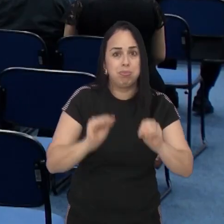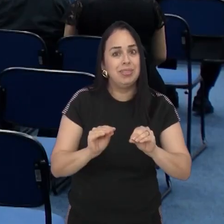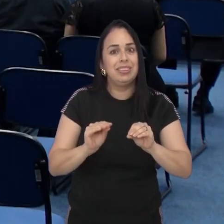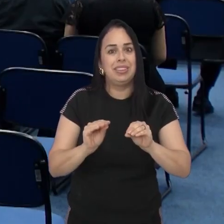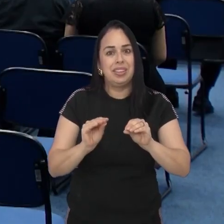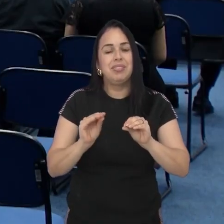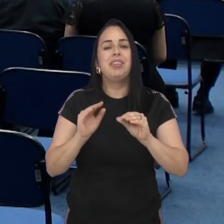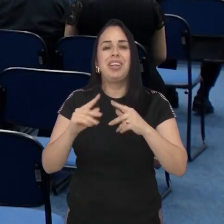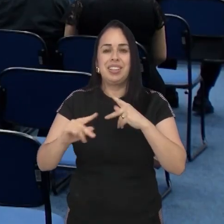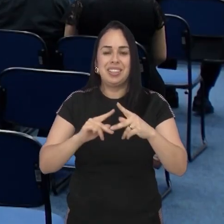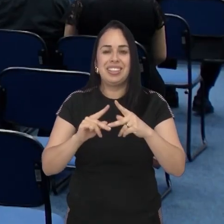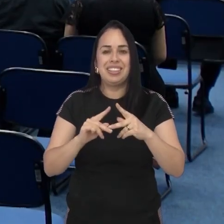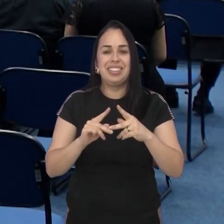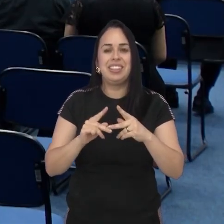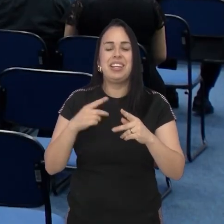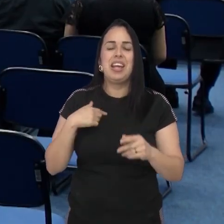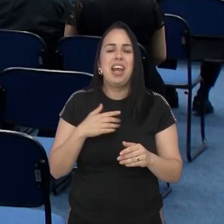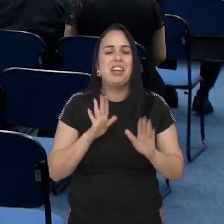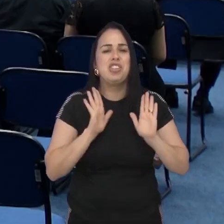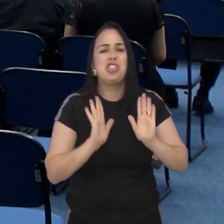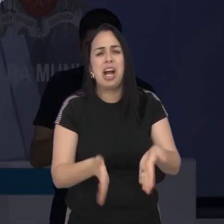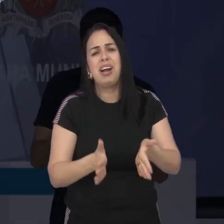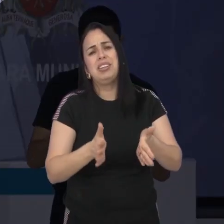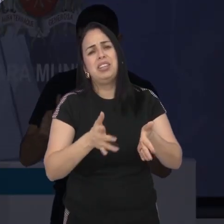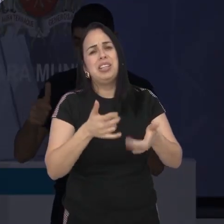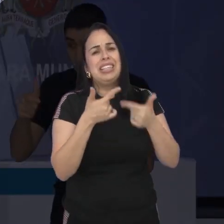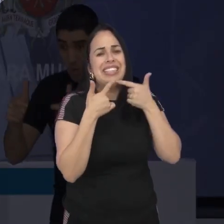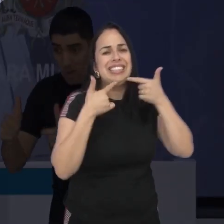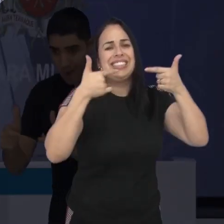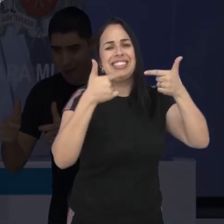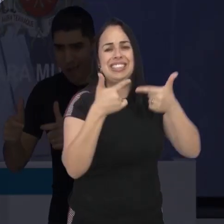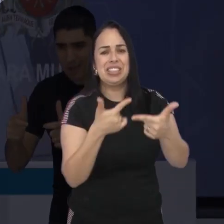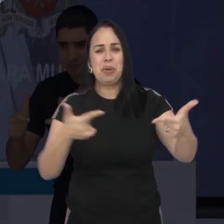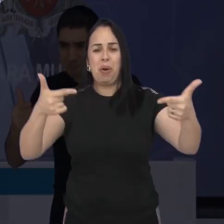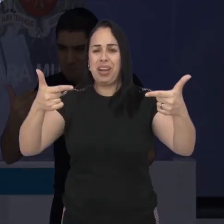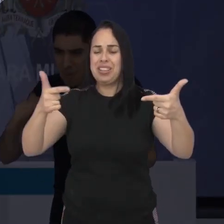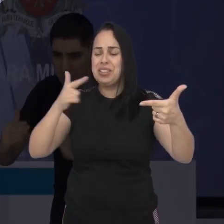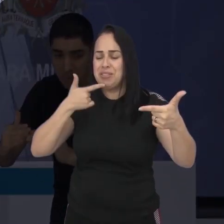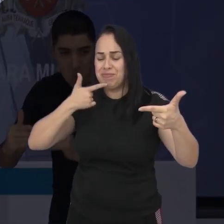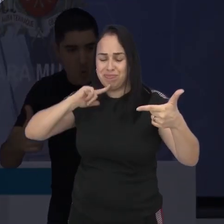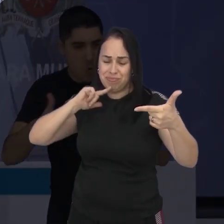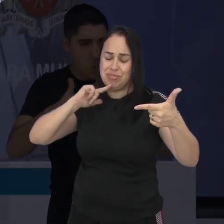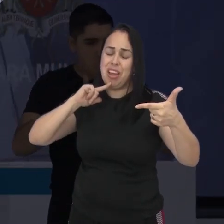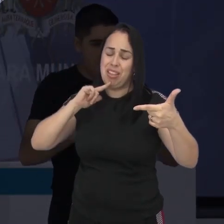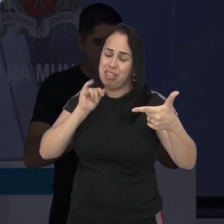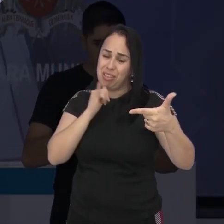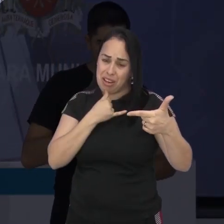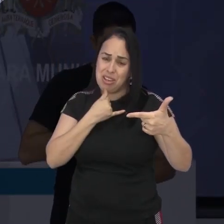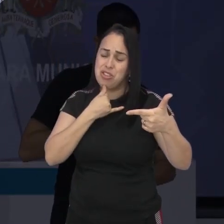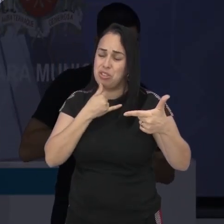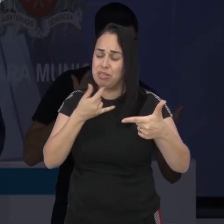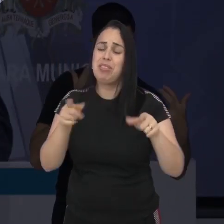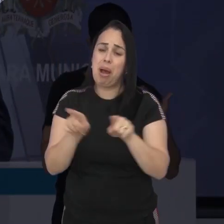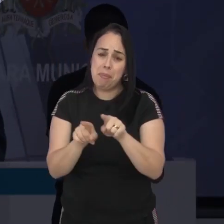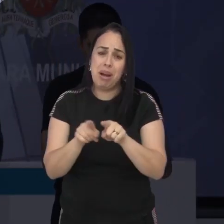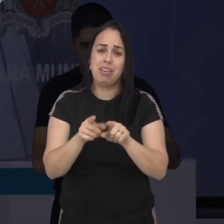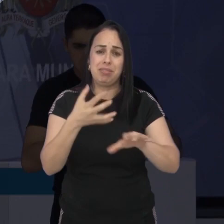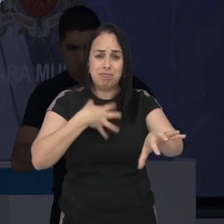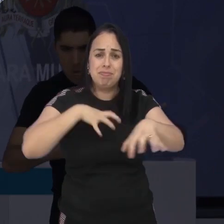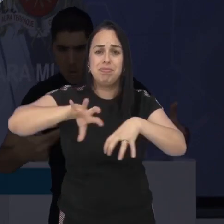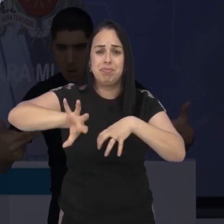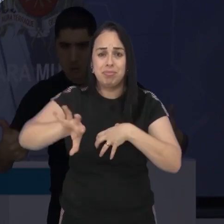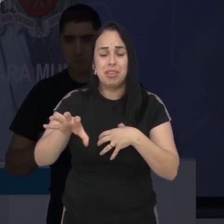que sorriu e chorou ao lado de muitas pessoas ao longo desses anos de trabalho pastoral. Faz parte do